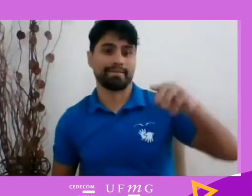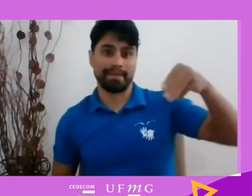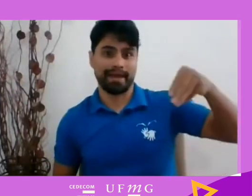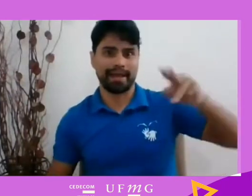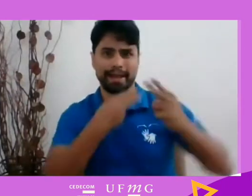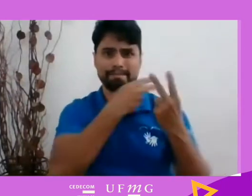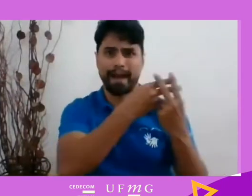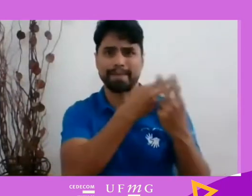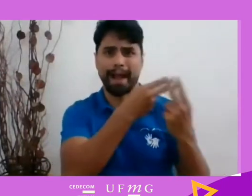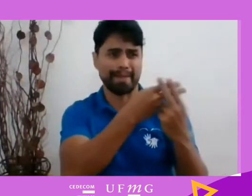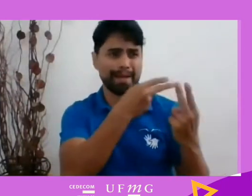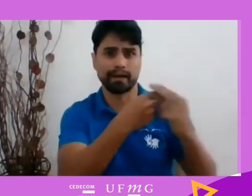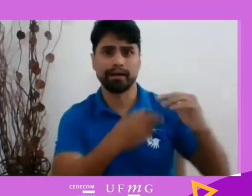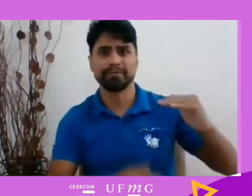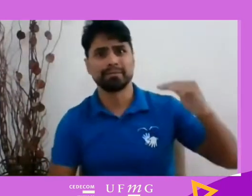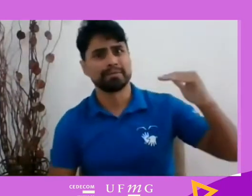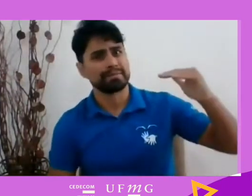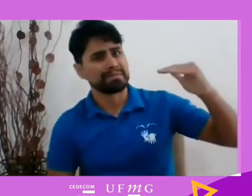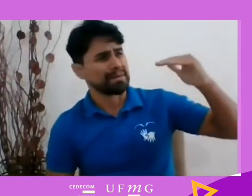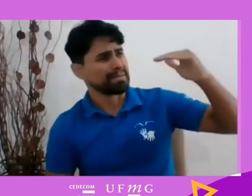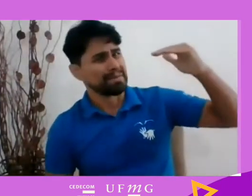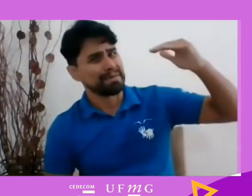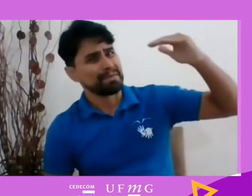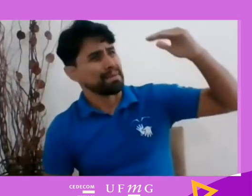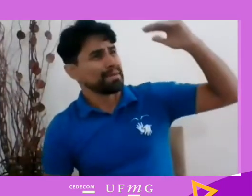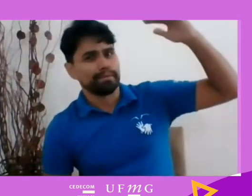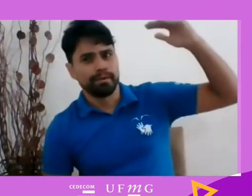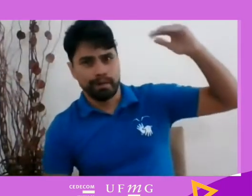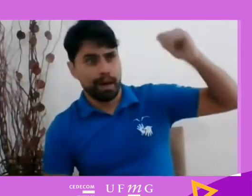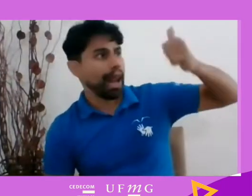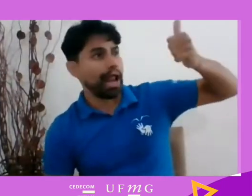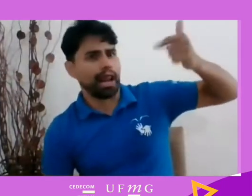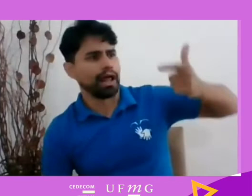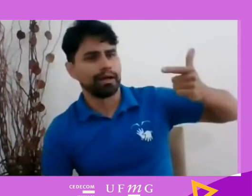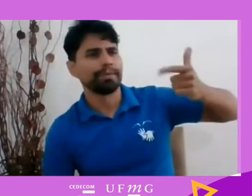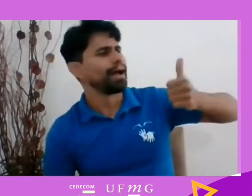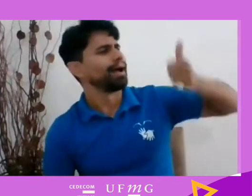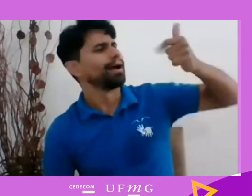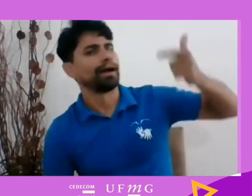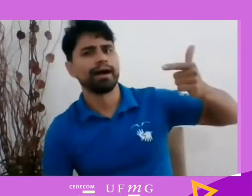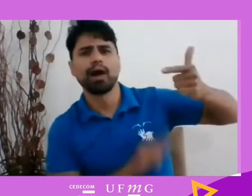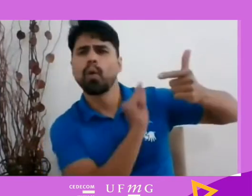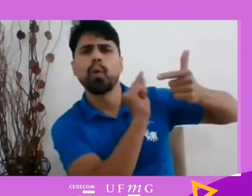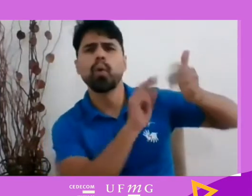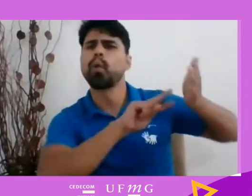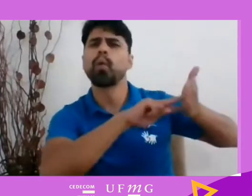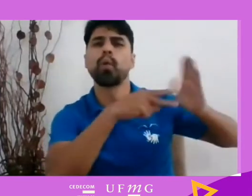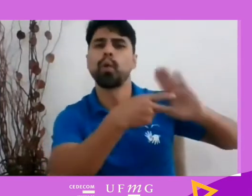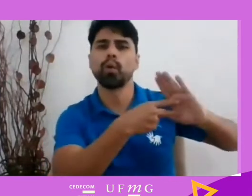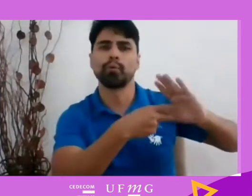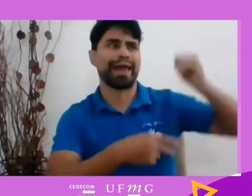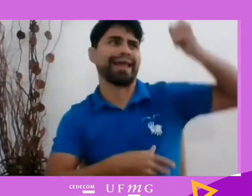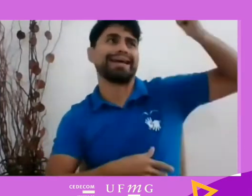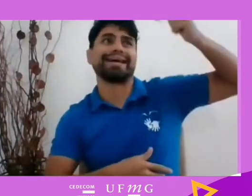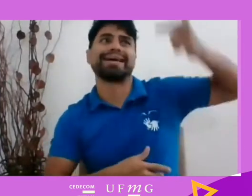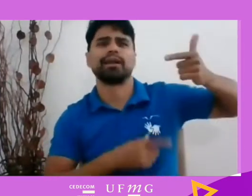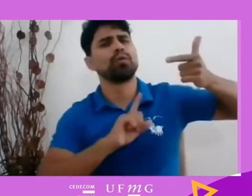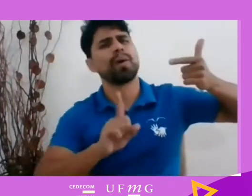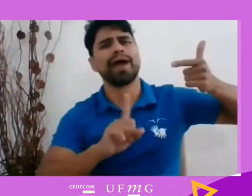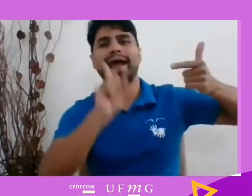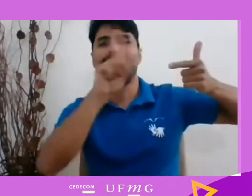hierarquia, é um nível de conjunção. Por isso que a gente tem que entender esse processo melhor. Por